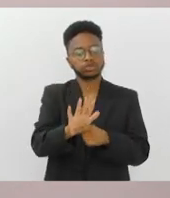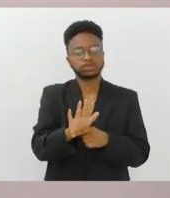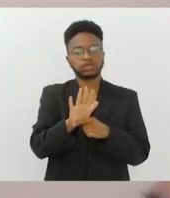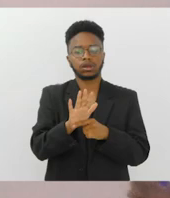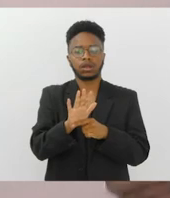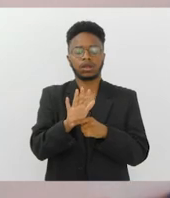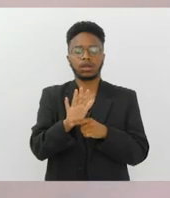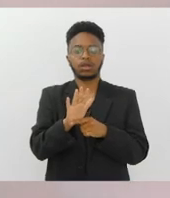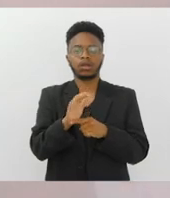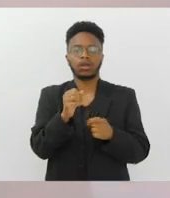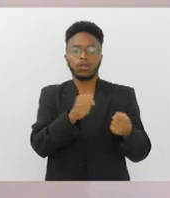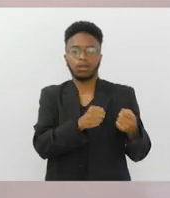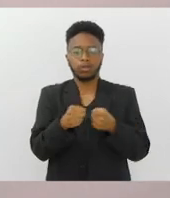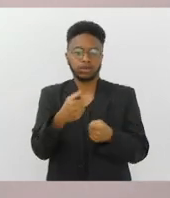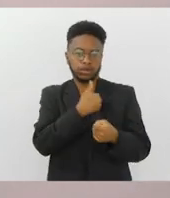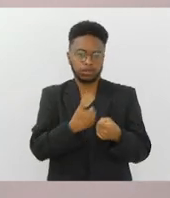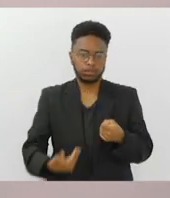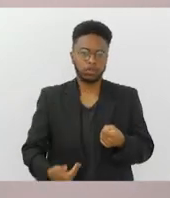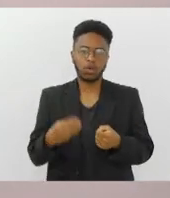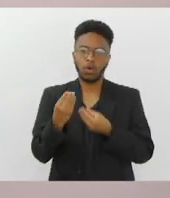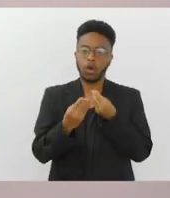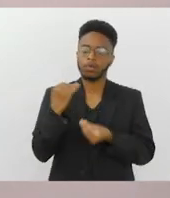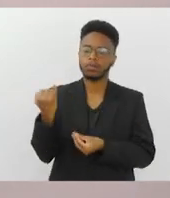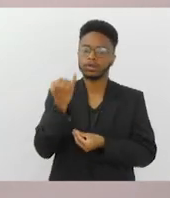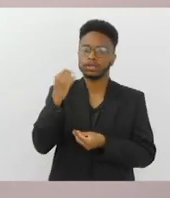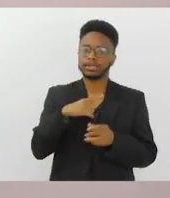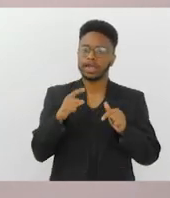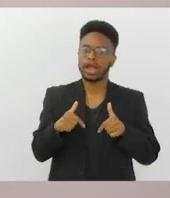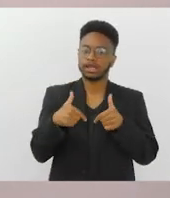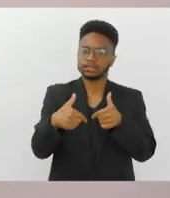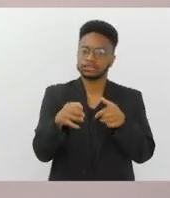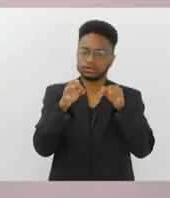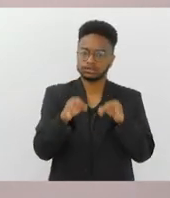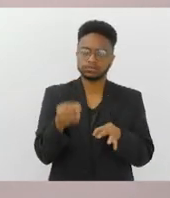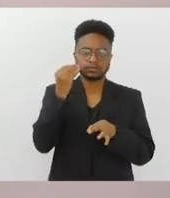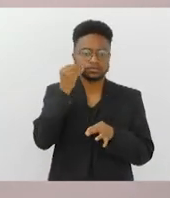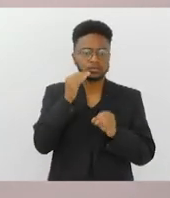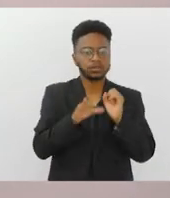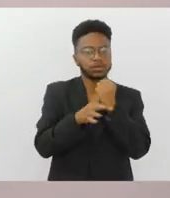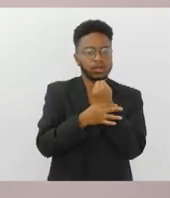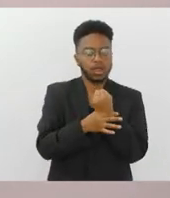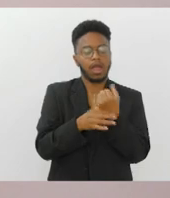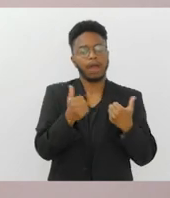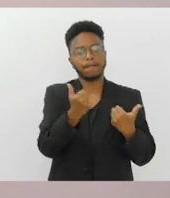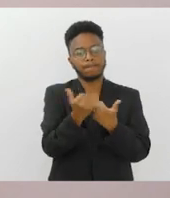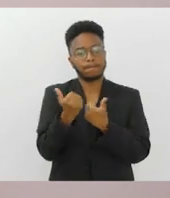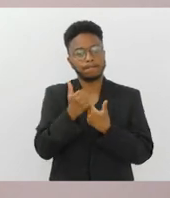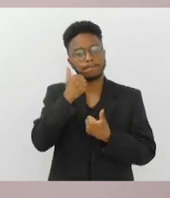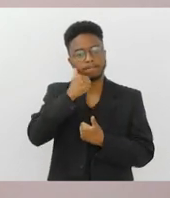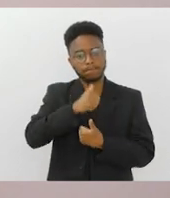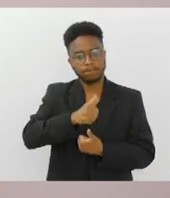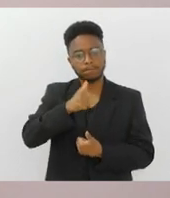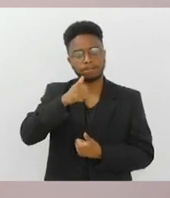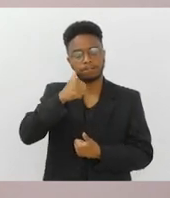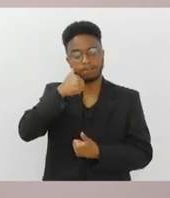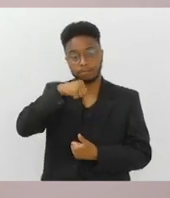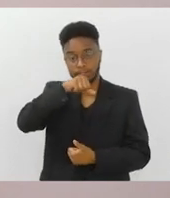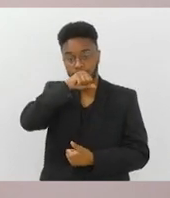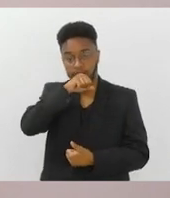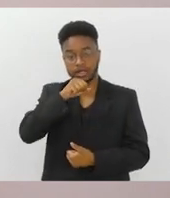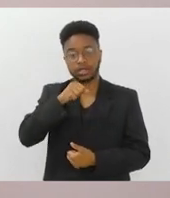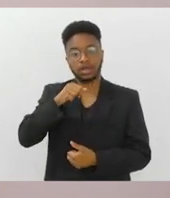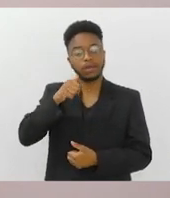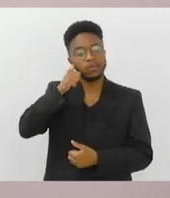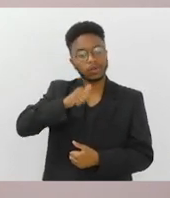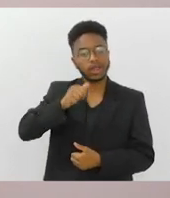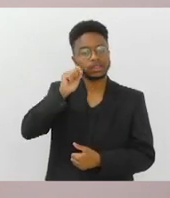público a importância de termos ações efetivas para garantir apoio para as mulheres mães negras, pessoas que gestam, que amamentam negras, esse